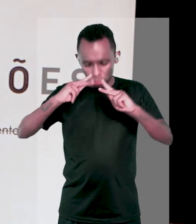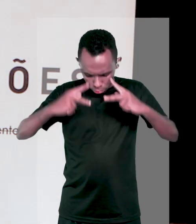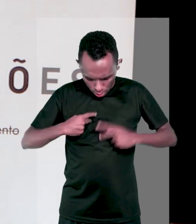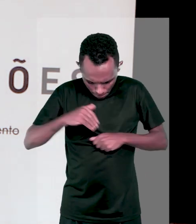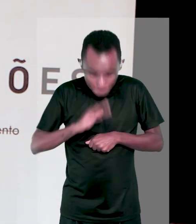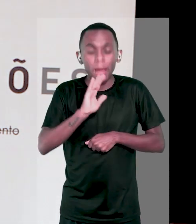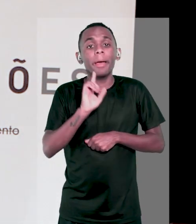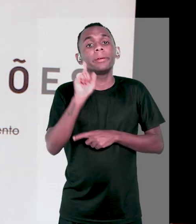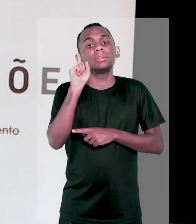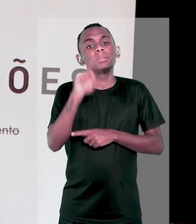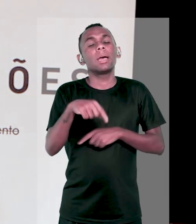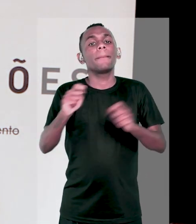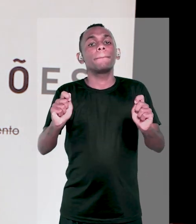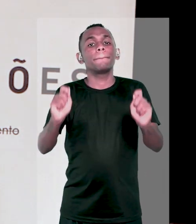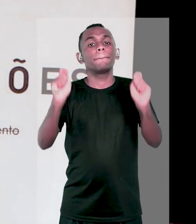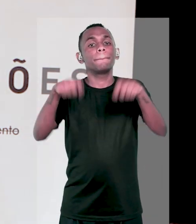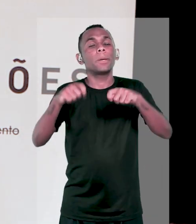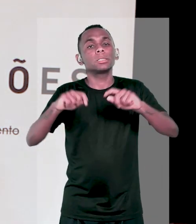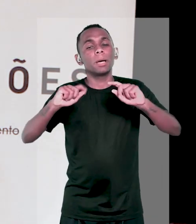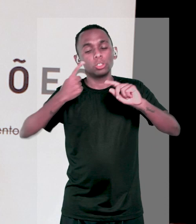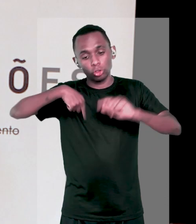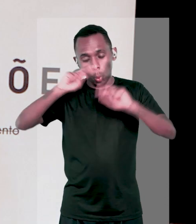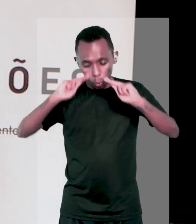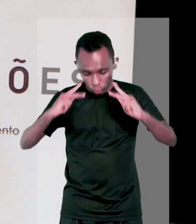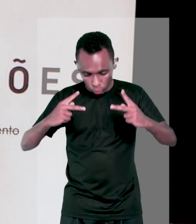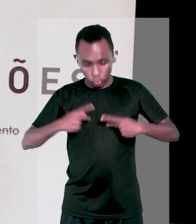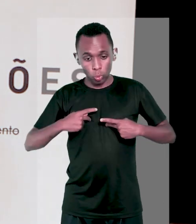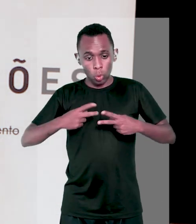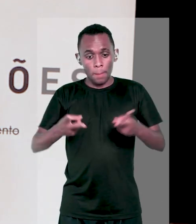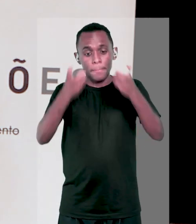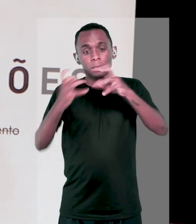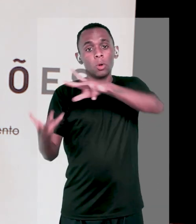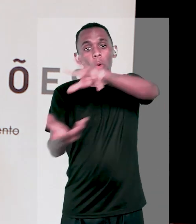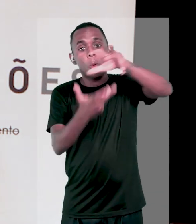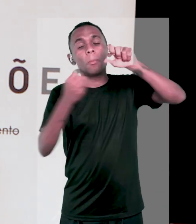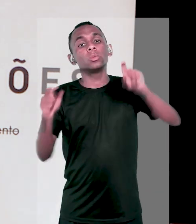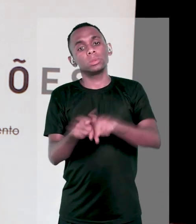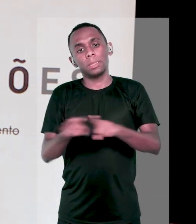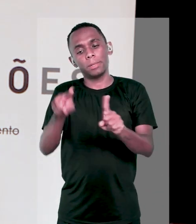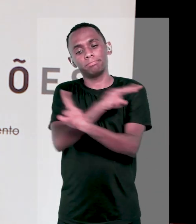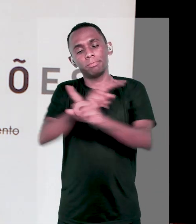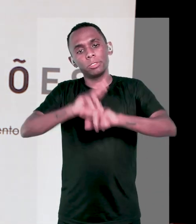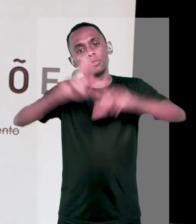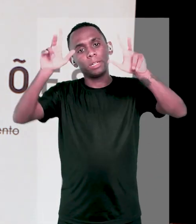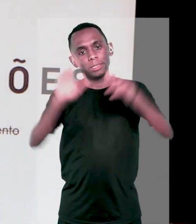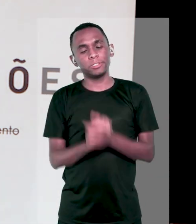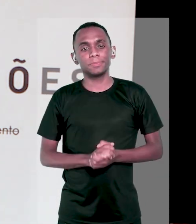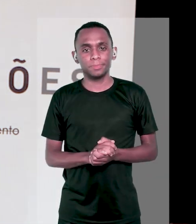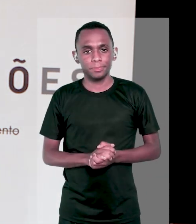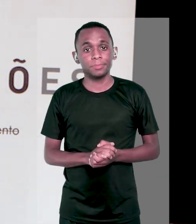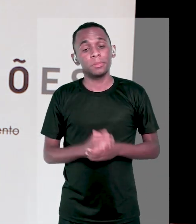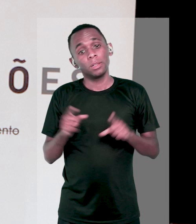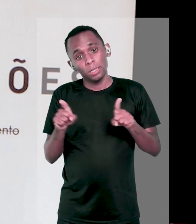tudo que chega ao entendimento vem da sensibilidade e o entendimento reage a ela eu estou